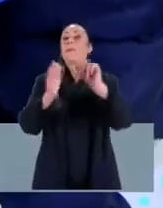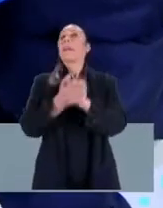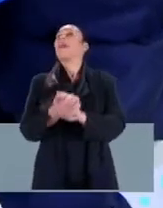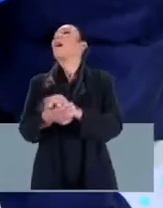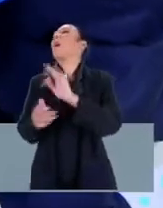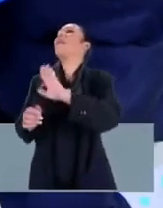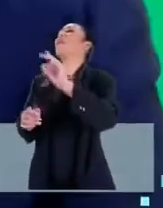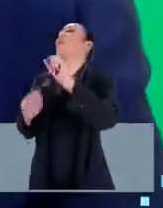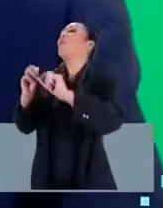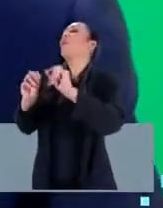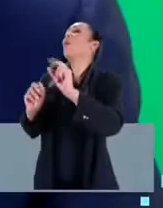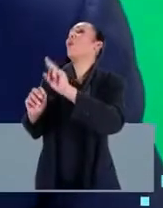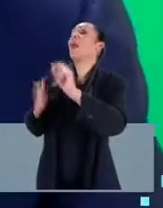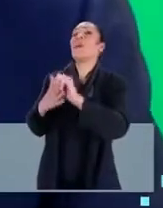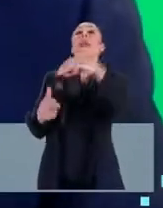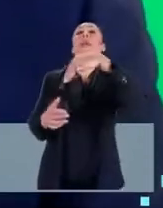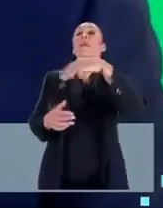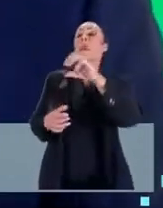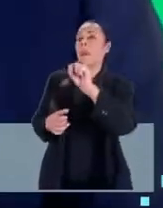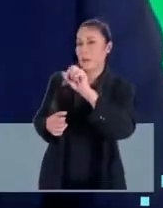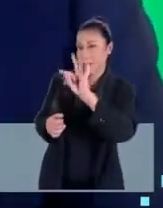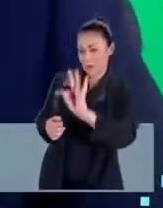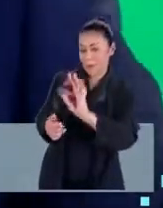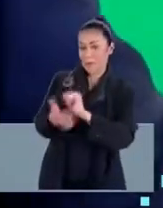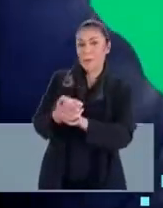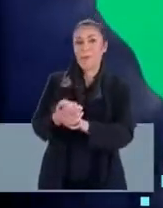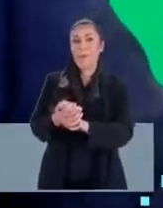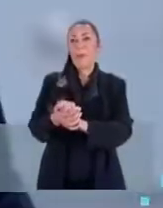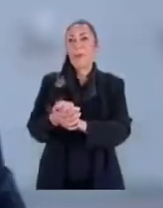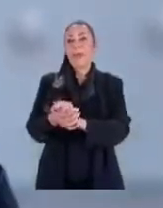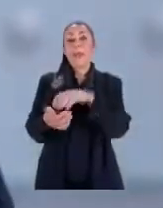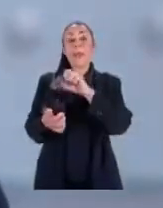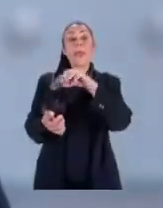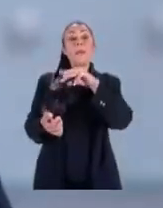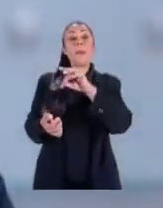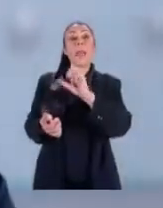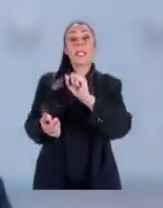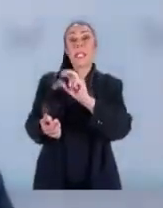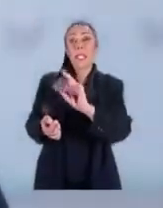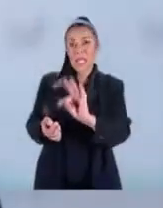Como é que chama? O MST. MST está te apoiando.